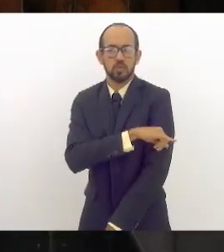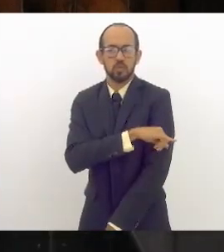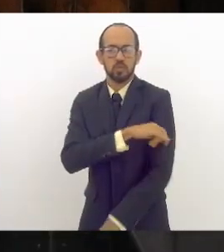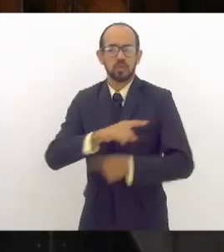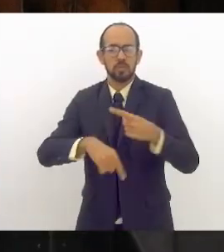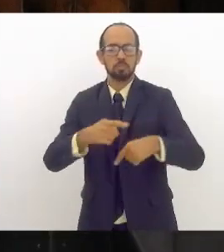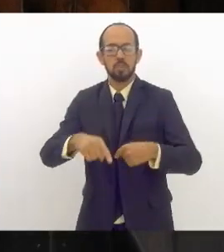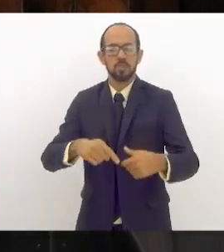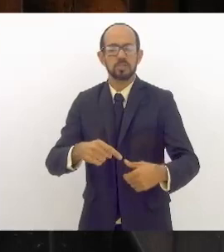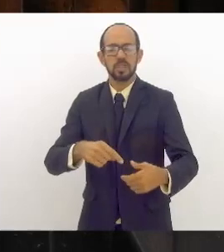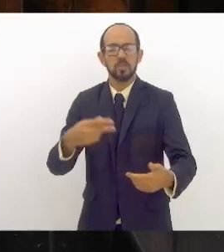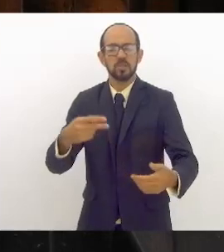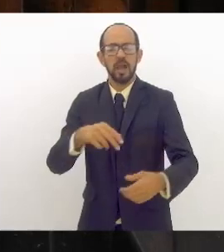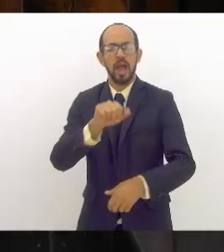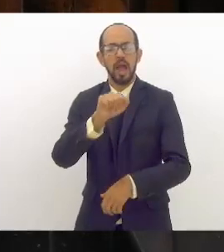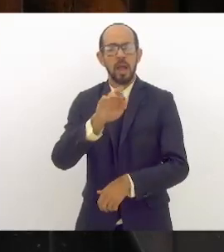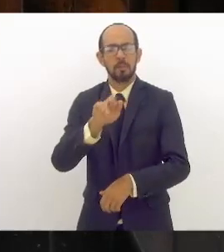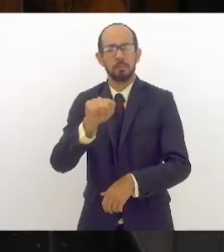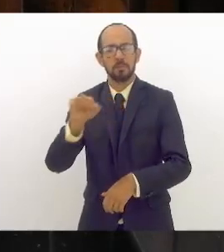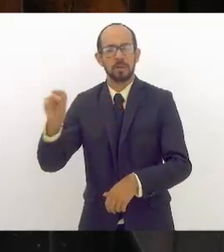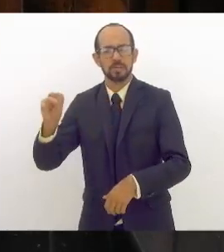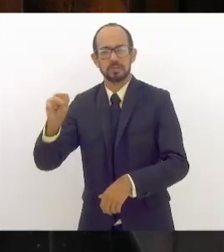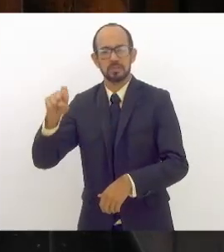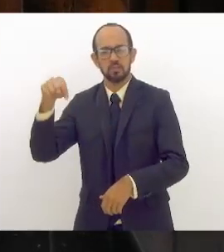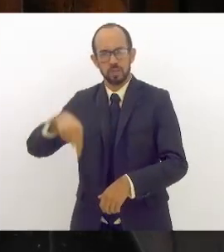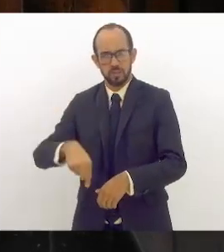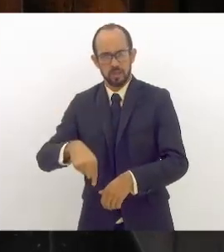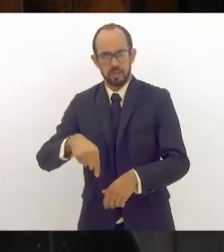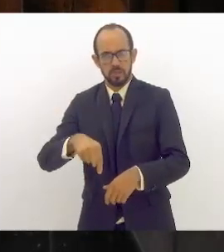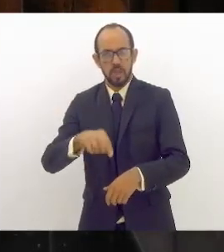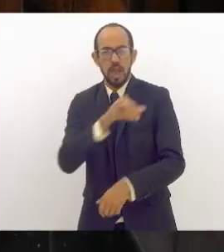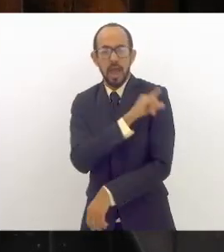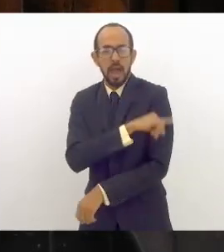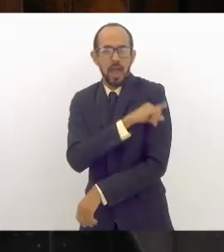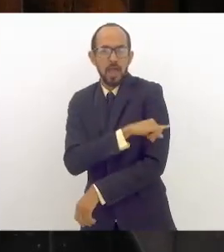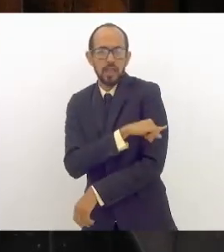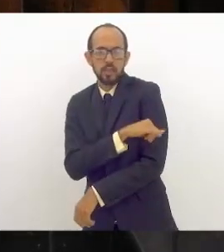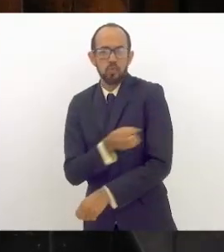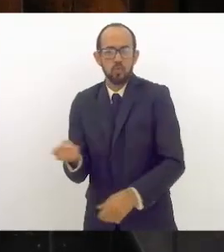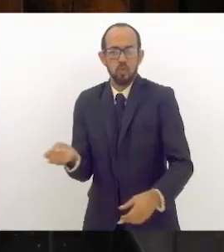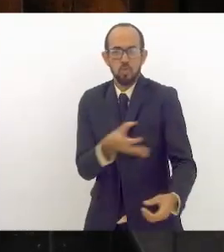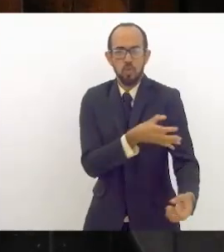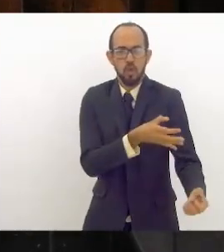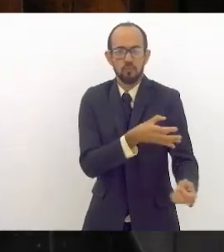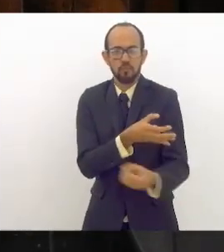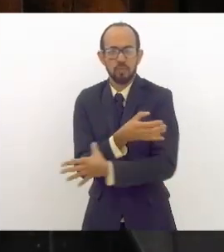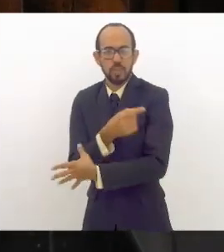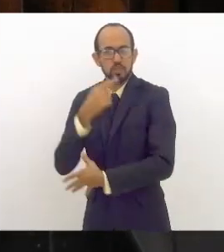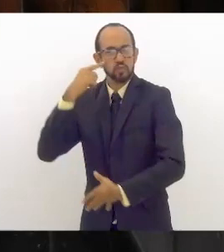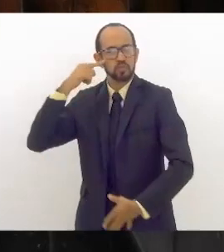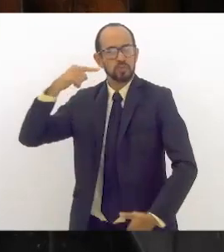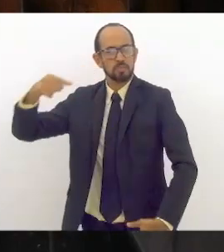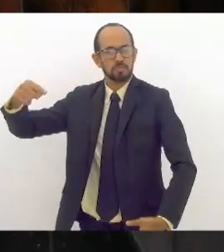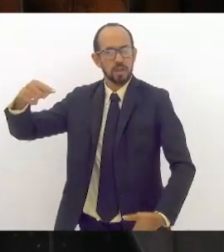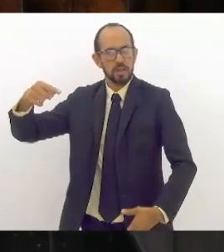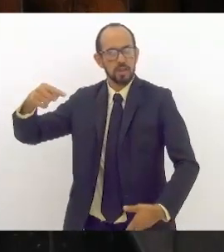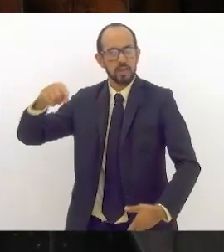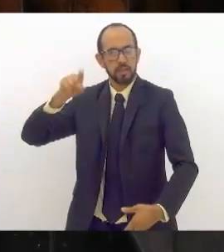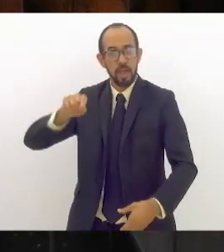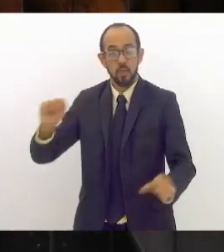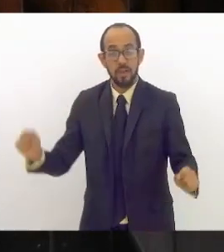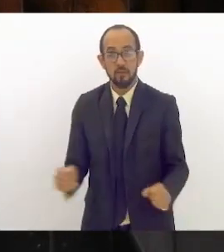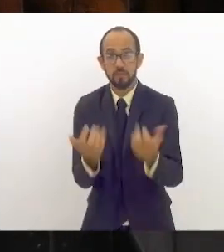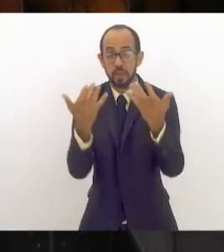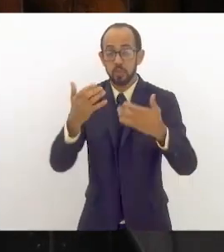cá a Rio innovation Week o maior evento das Américas de tecnologia e